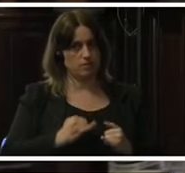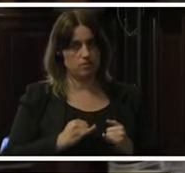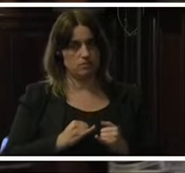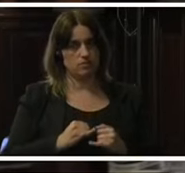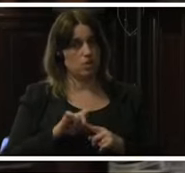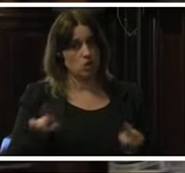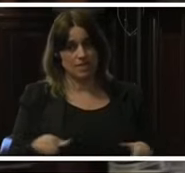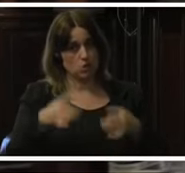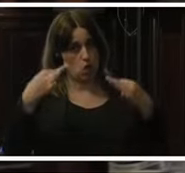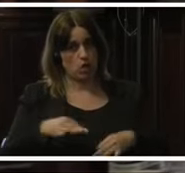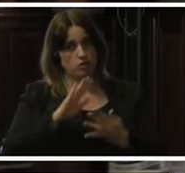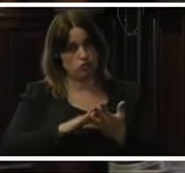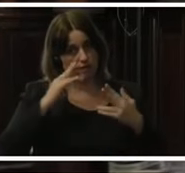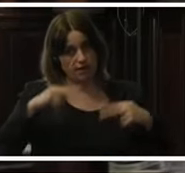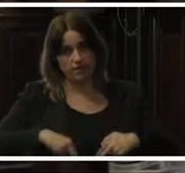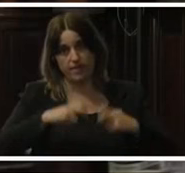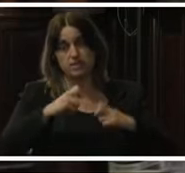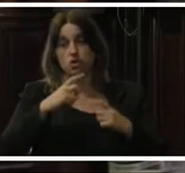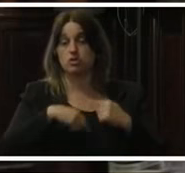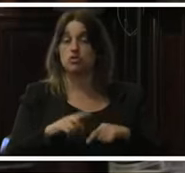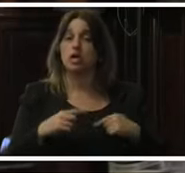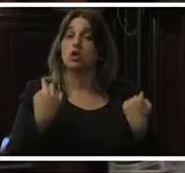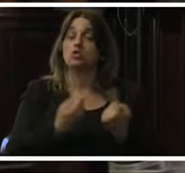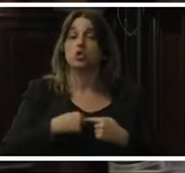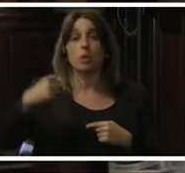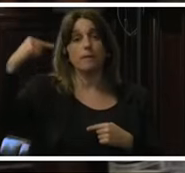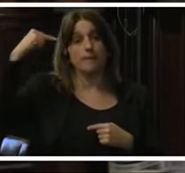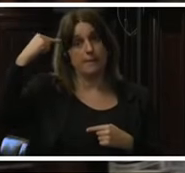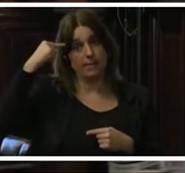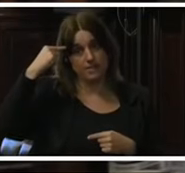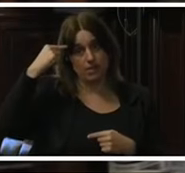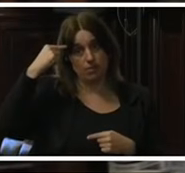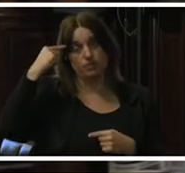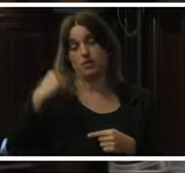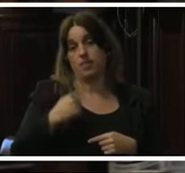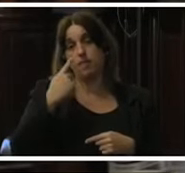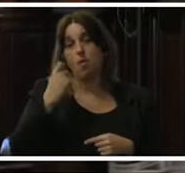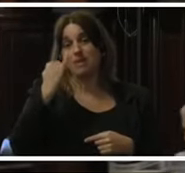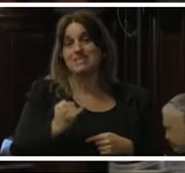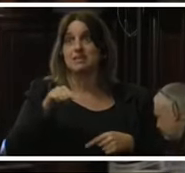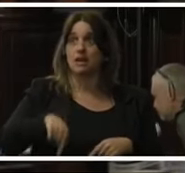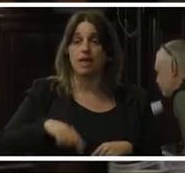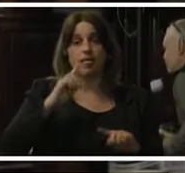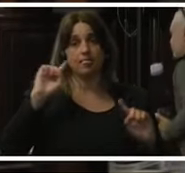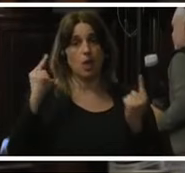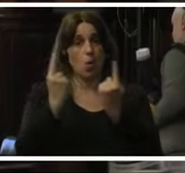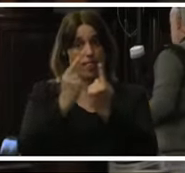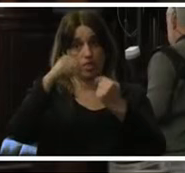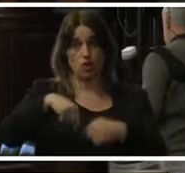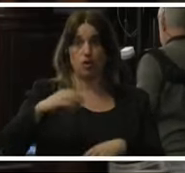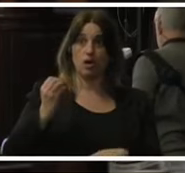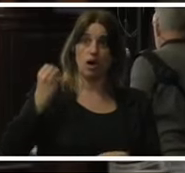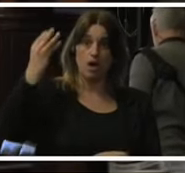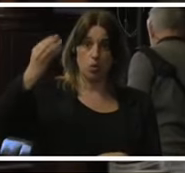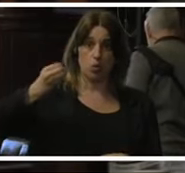tema nós entendemos que é esta audiência ela se dá num bonde de uma discussão